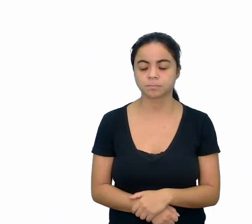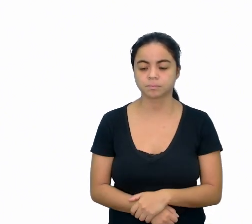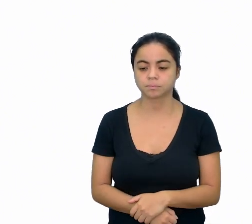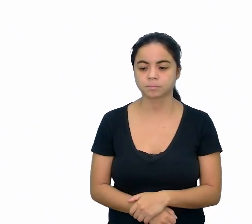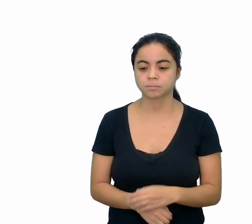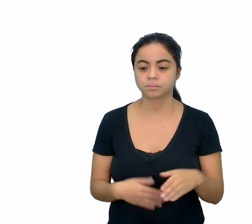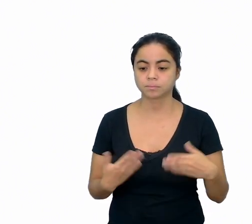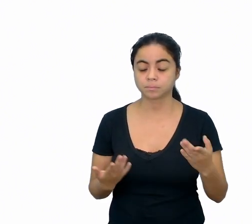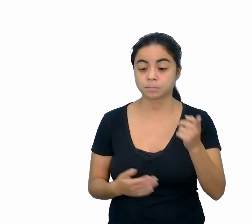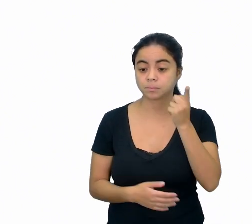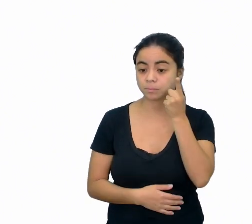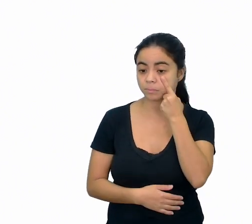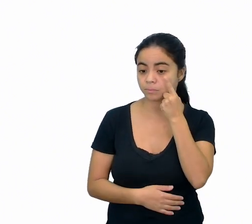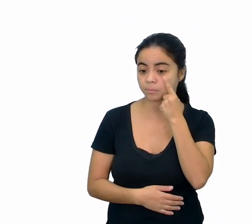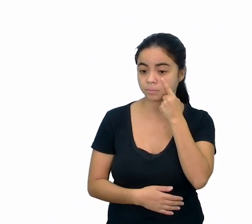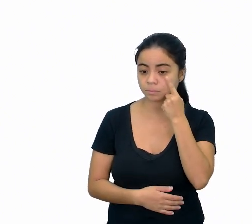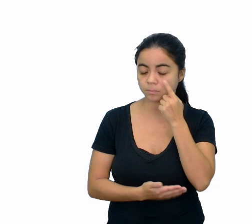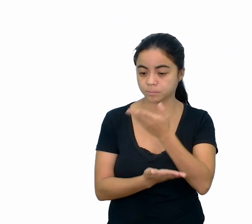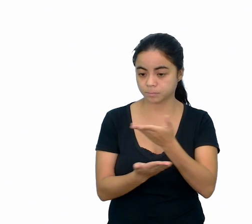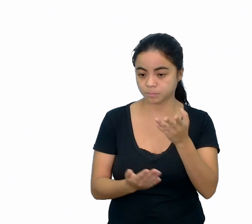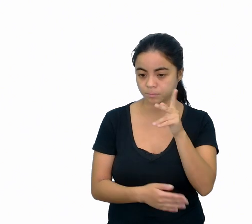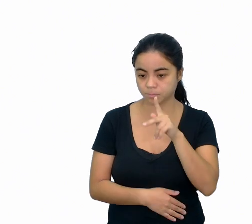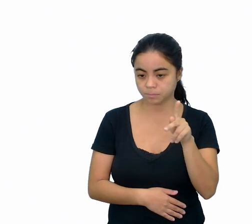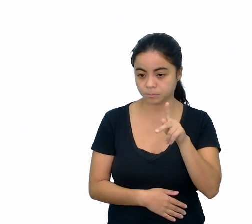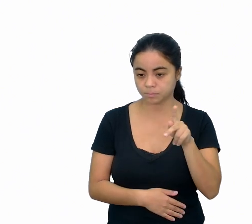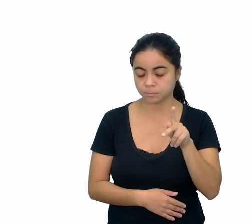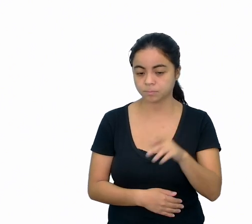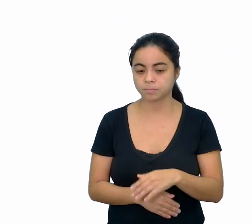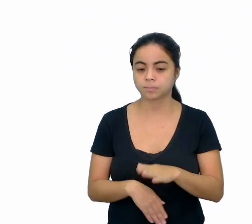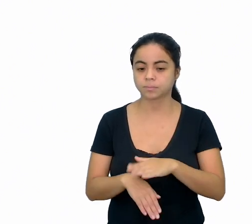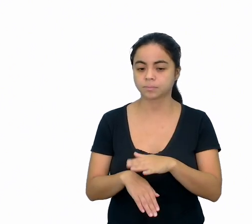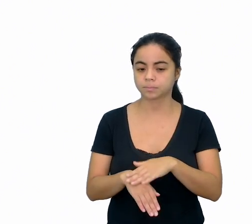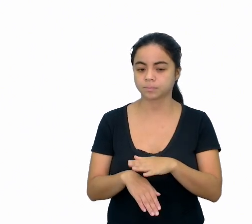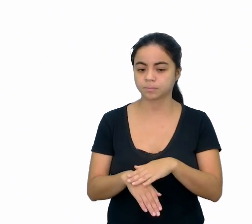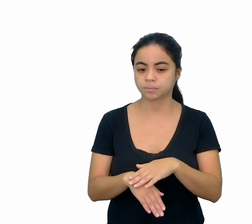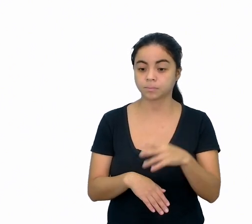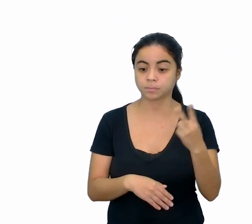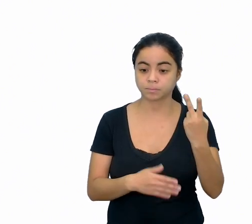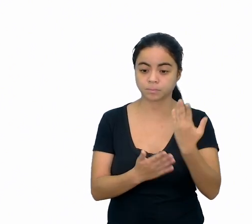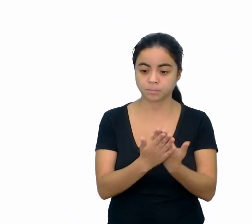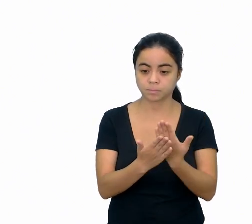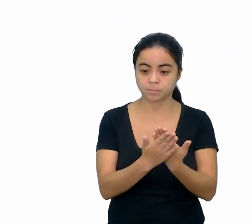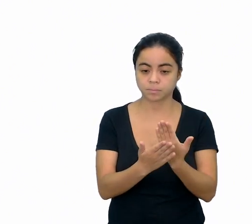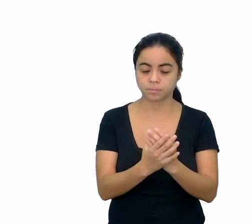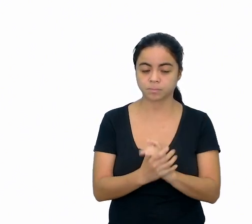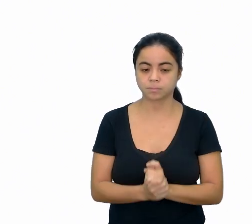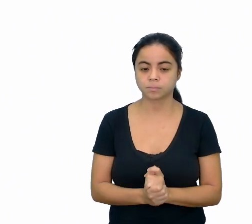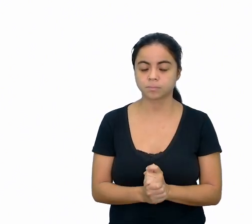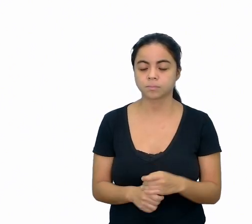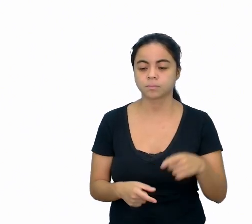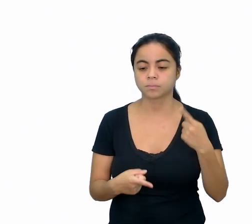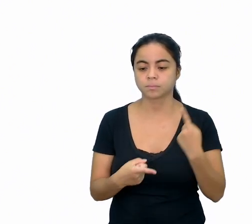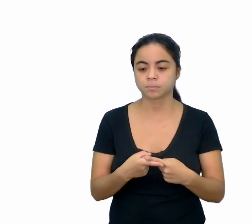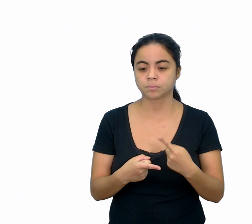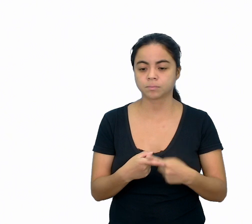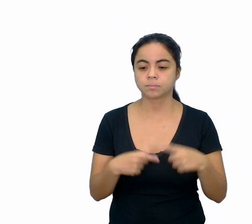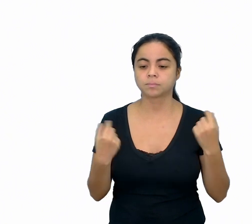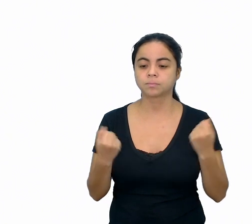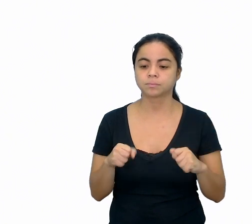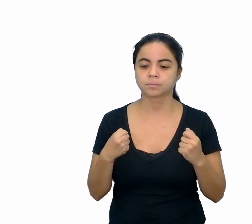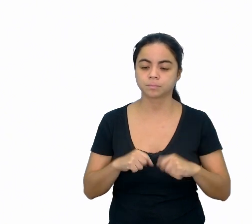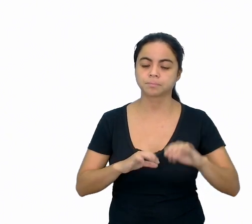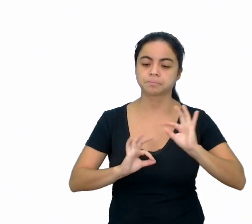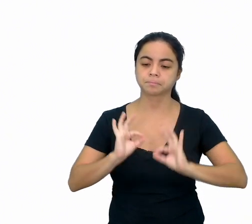Estejamos atentos, professores, para a realização dessas 2 aulas. pois é necessário uma preparação